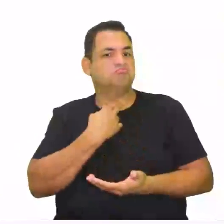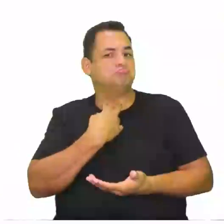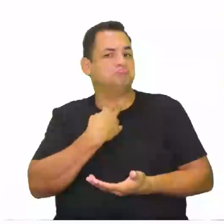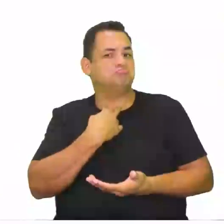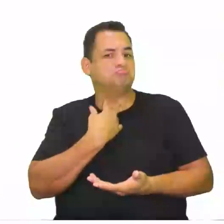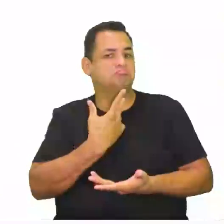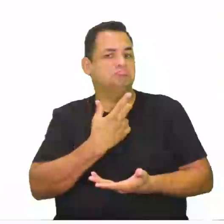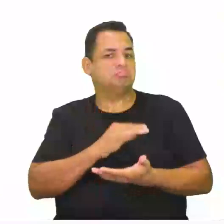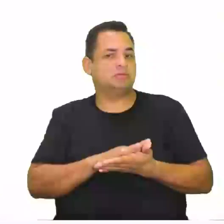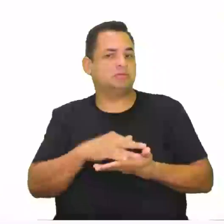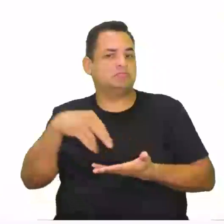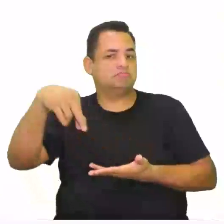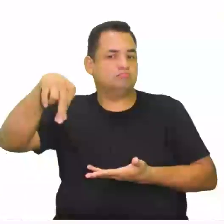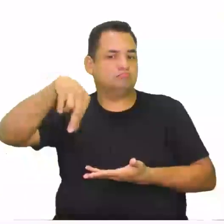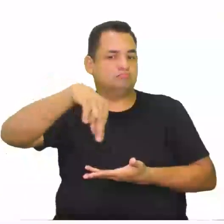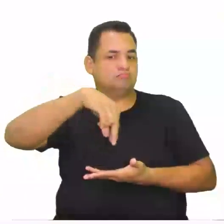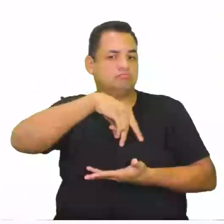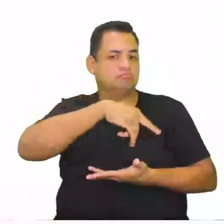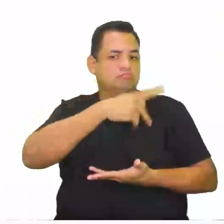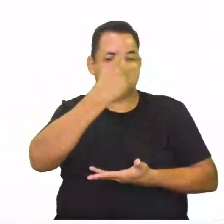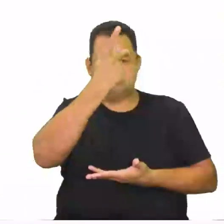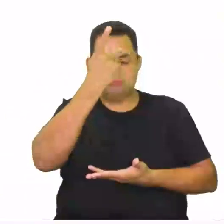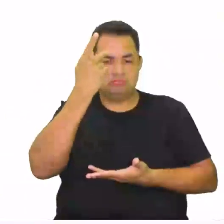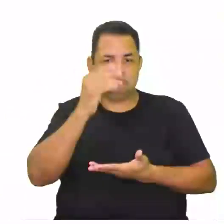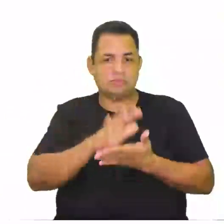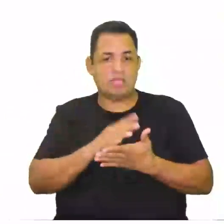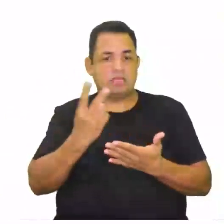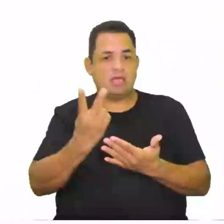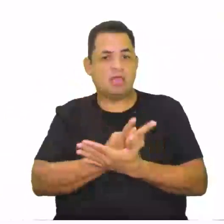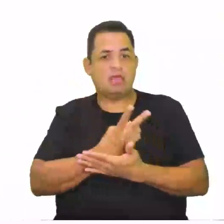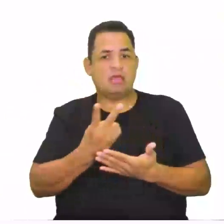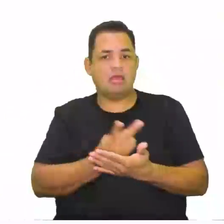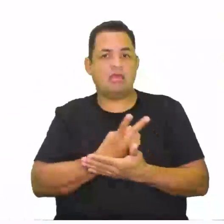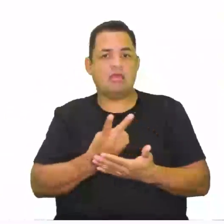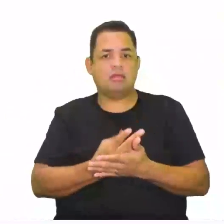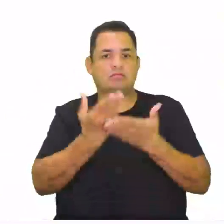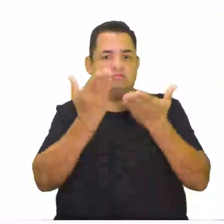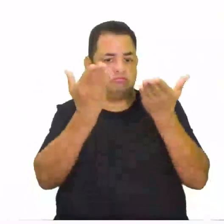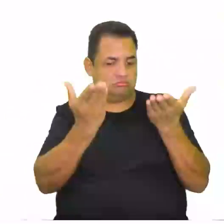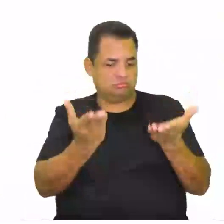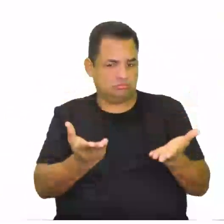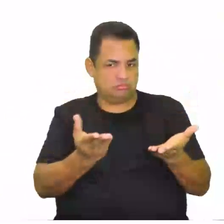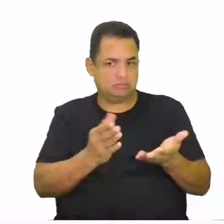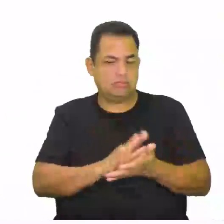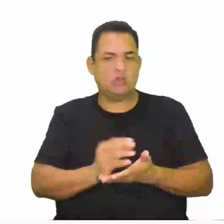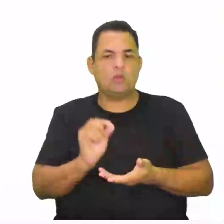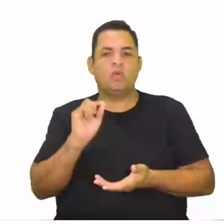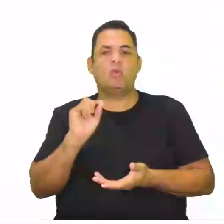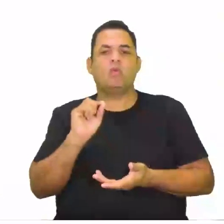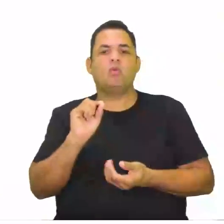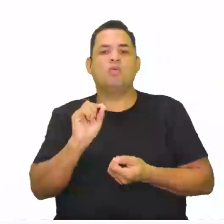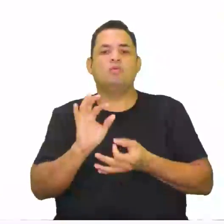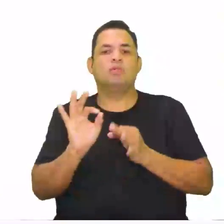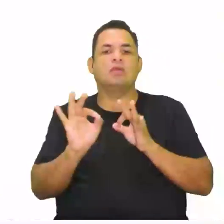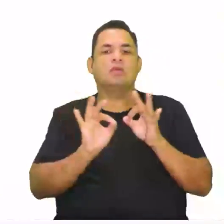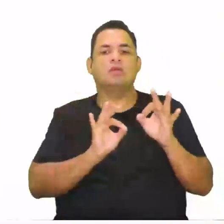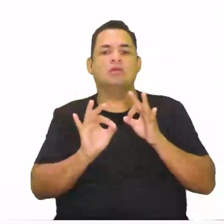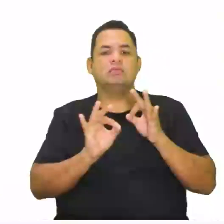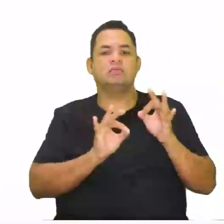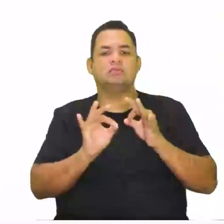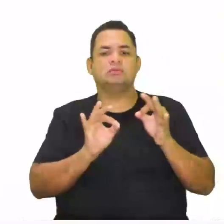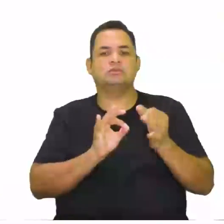que já é uma coisa errada, né? Vocês concordam que não é desta maneira o modo correto que nós temos de tratar o